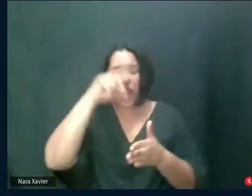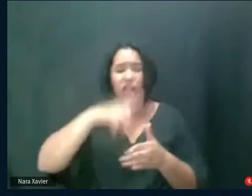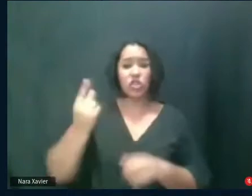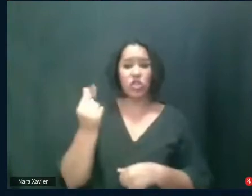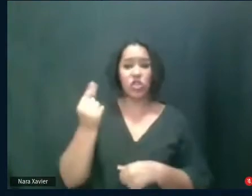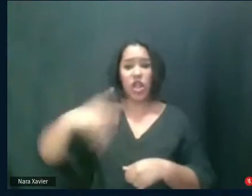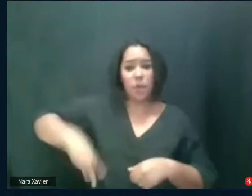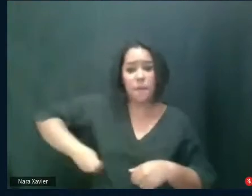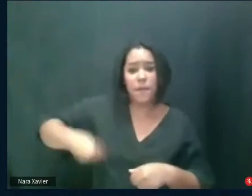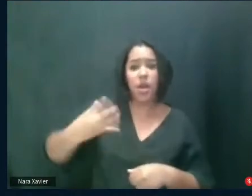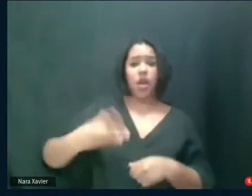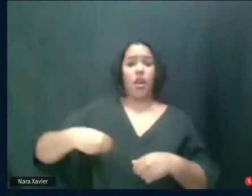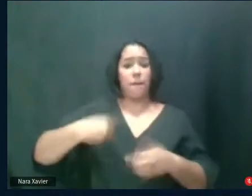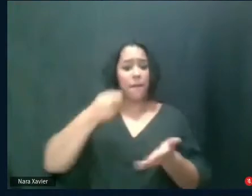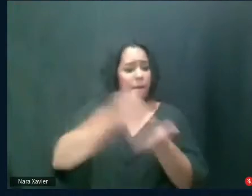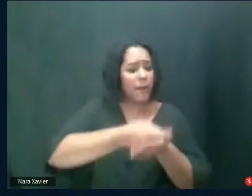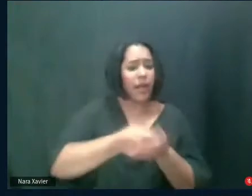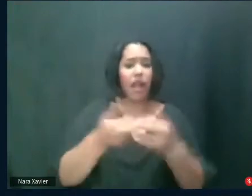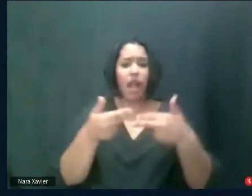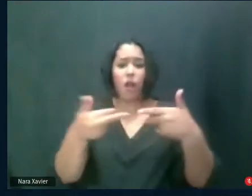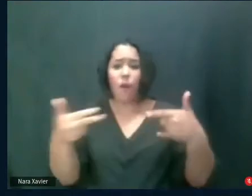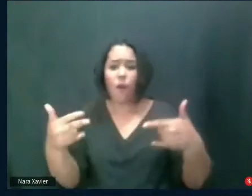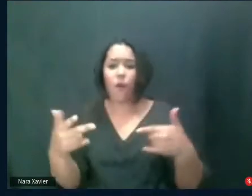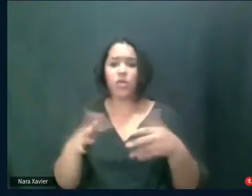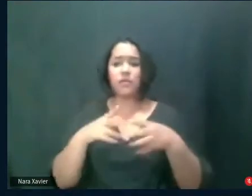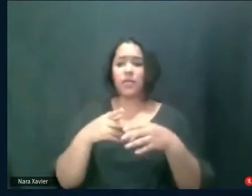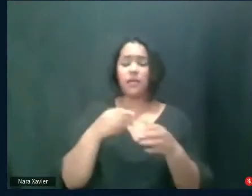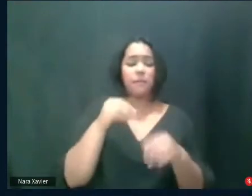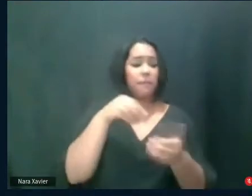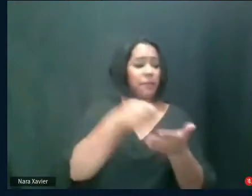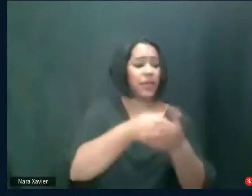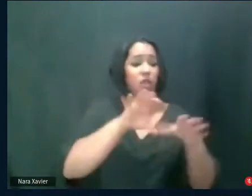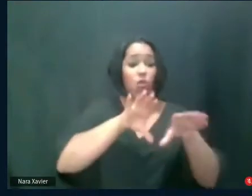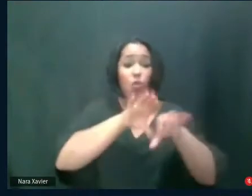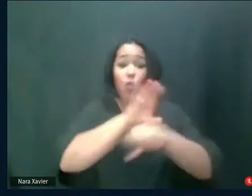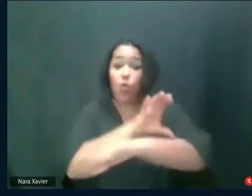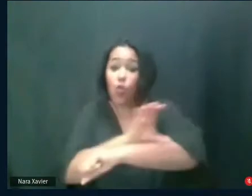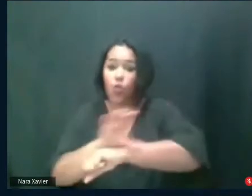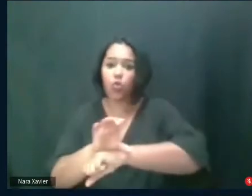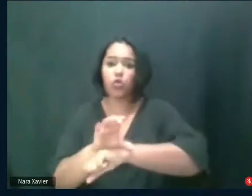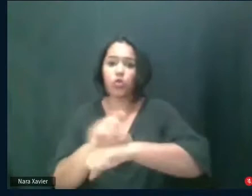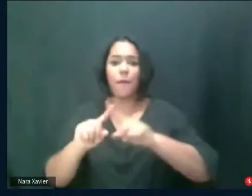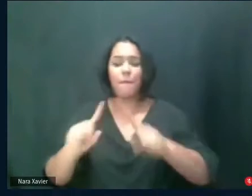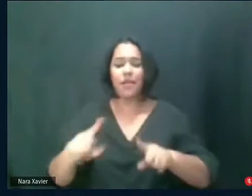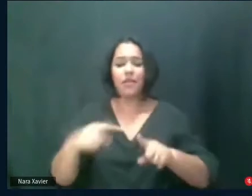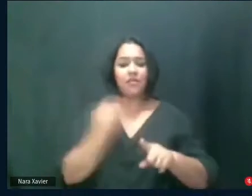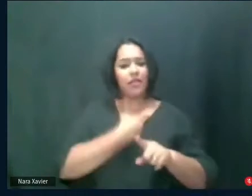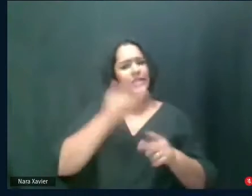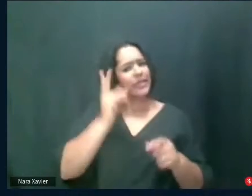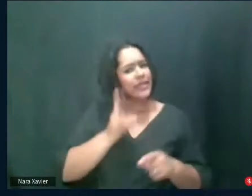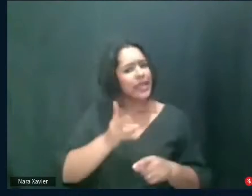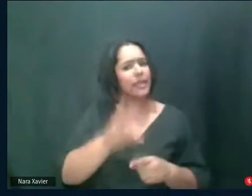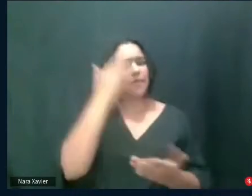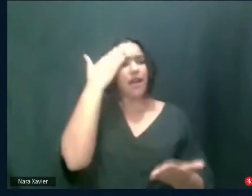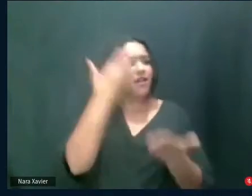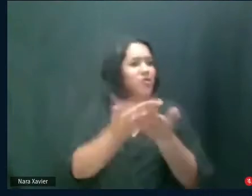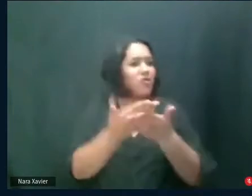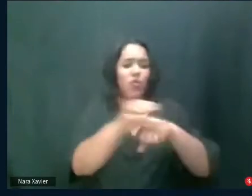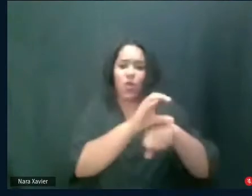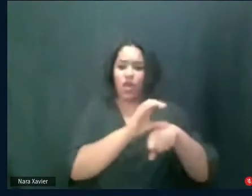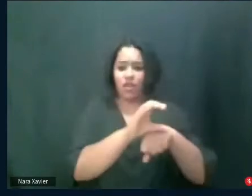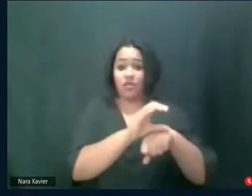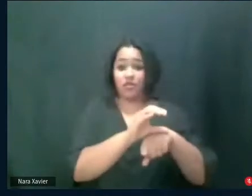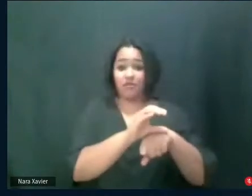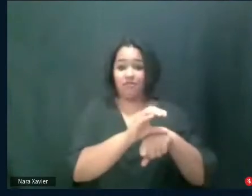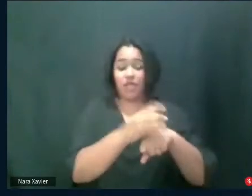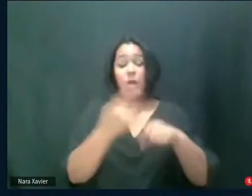do nosso próprio bolso para fazer as formações acontecerem. Mas a gente sempre acreditou no CAES, porque a gente é fruto dele.